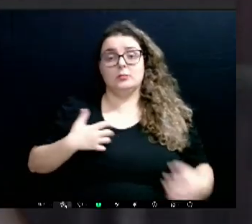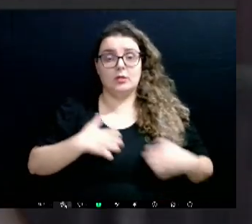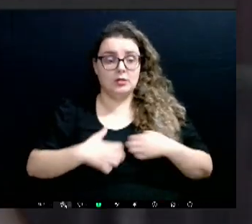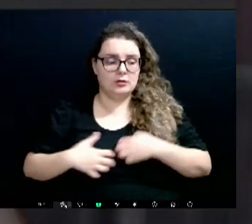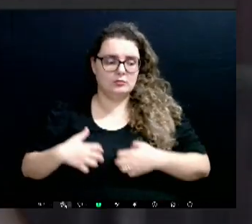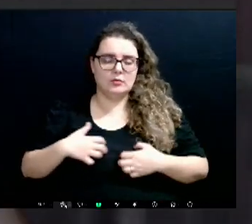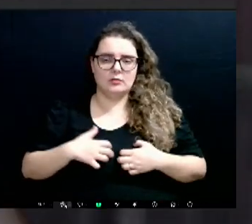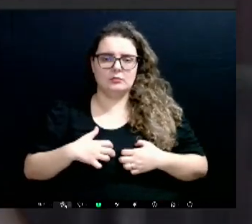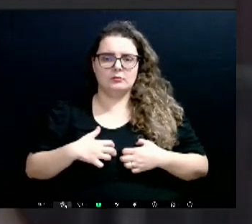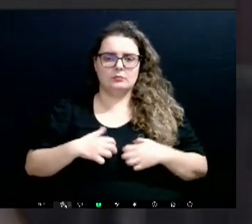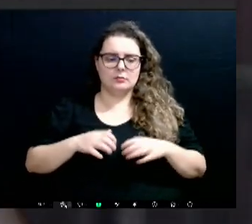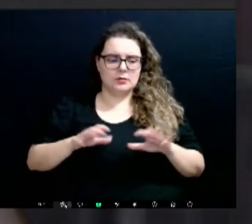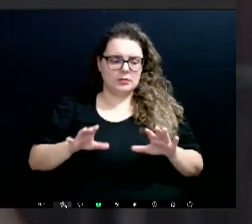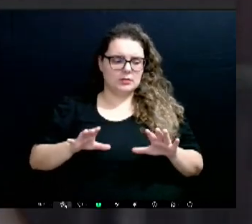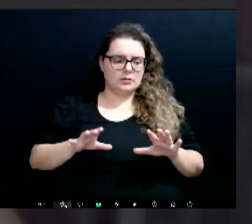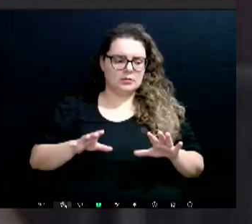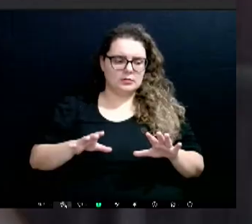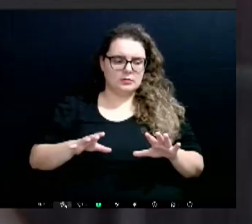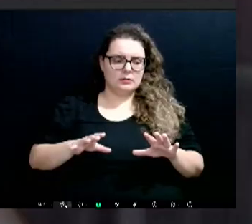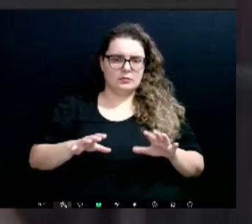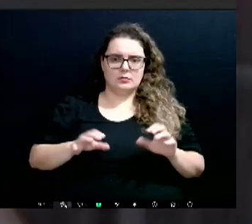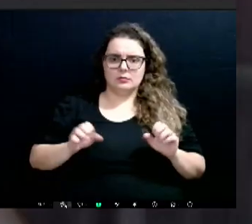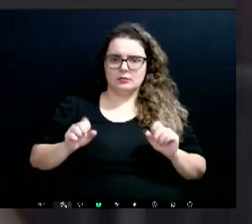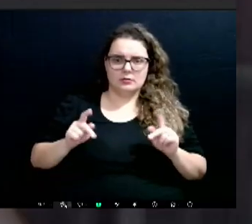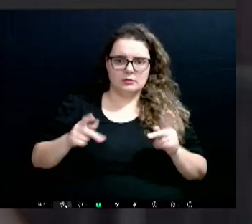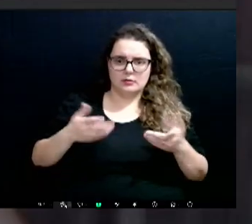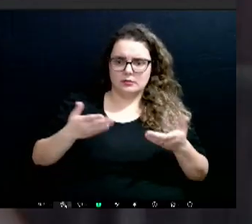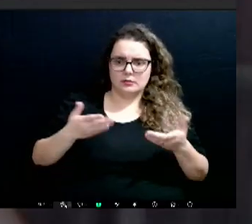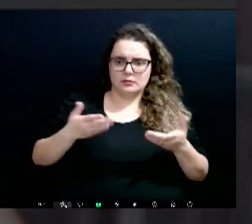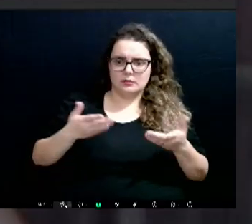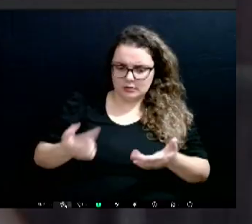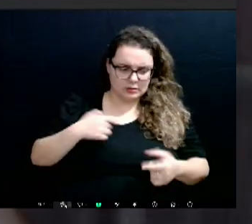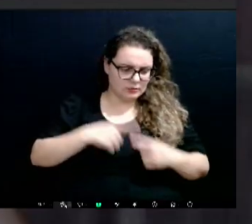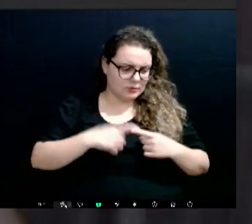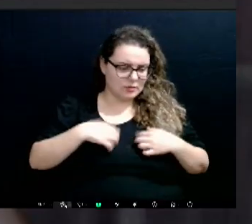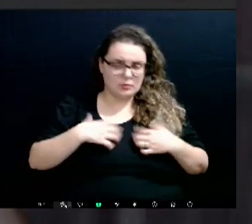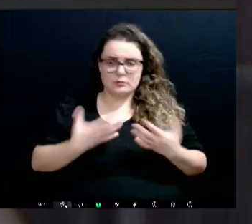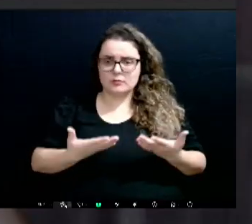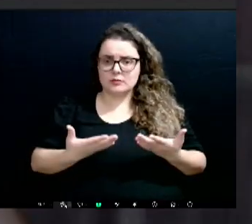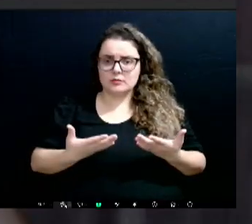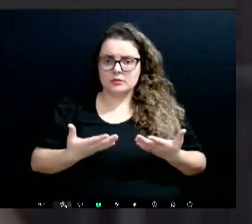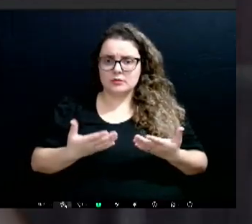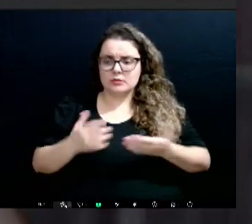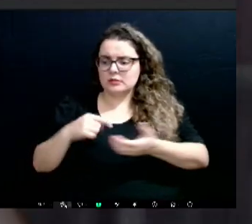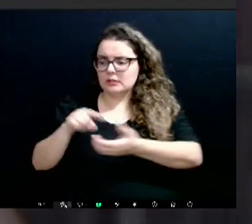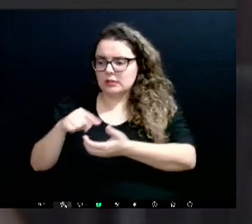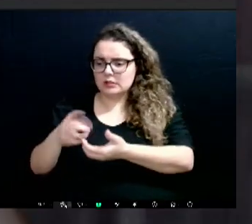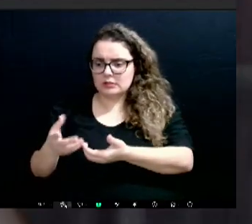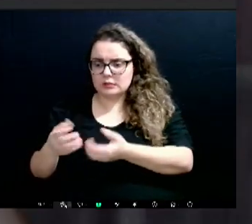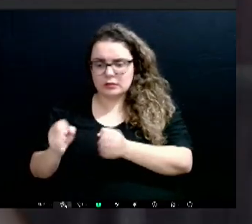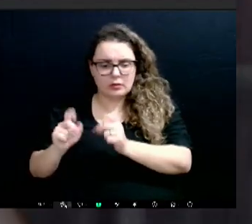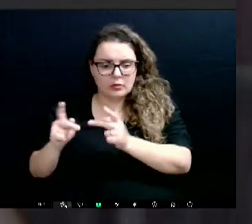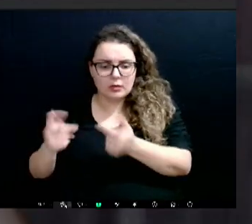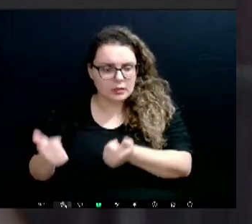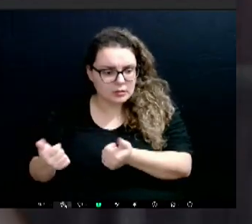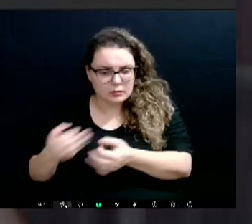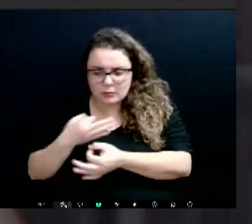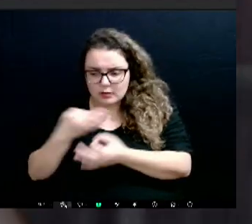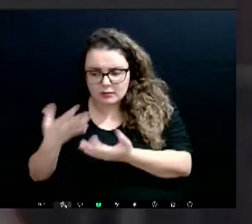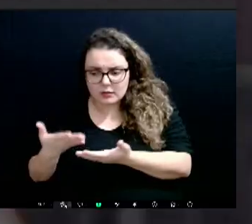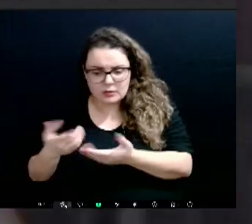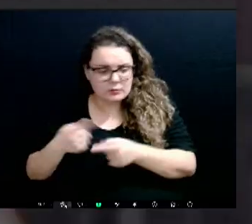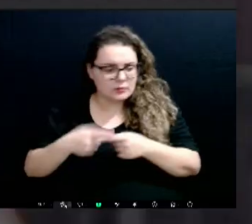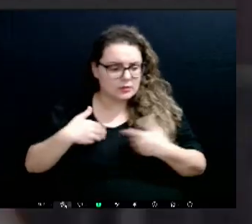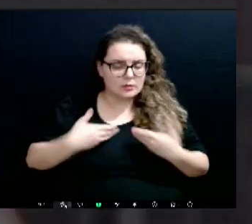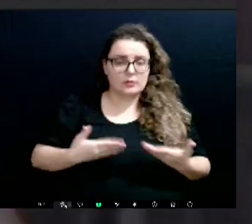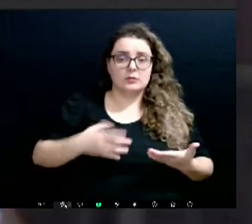aí, tá tudo bem lá e por que eu estou assim? Então a gente nega, né, a nossa própria realidade, né? Então a partir